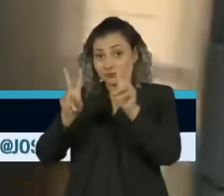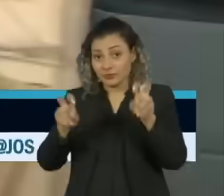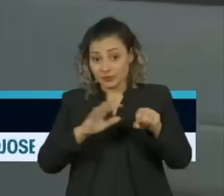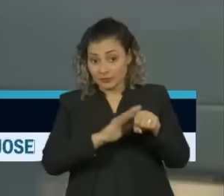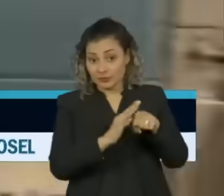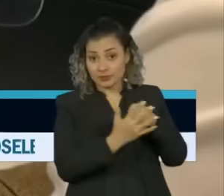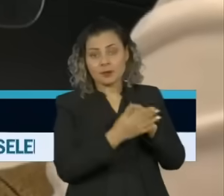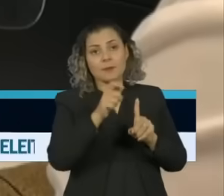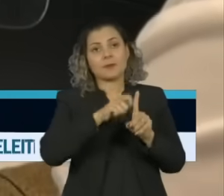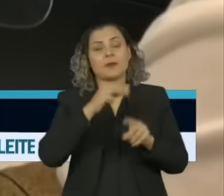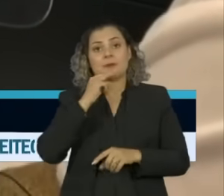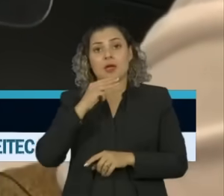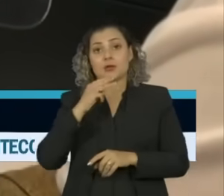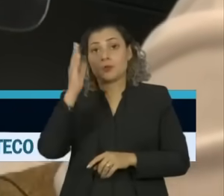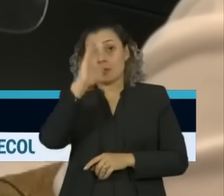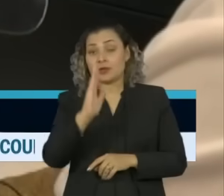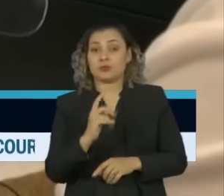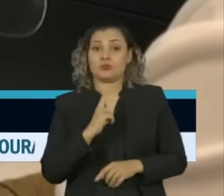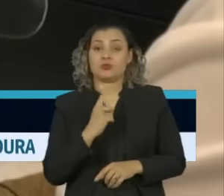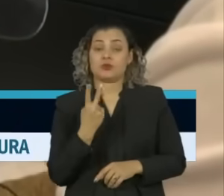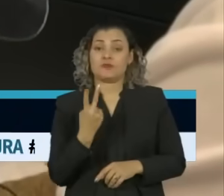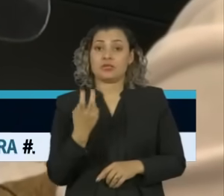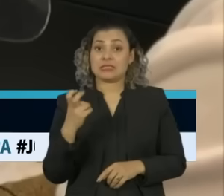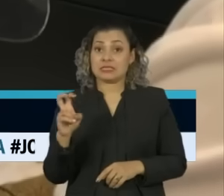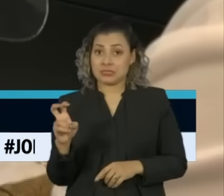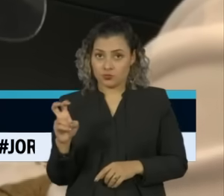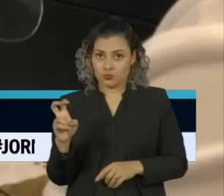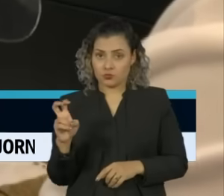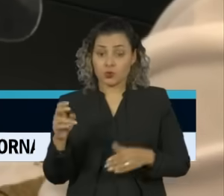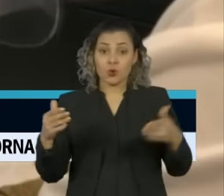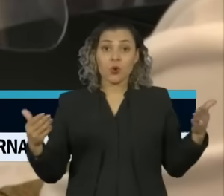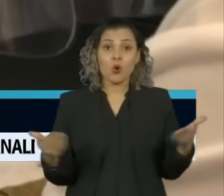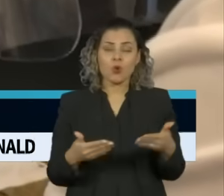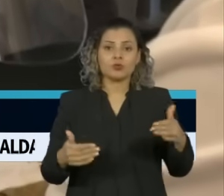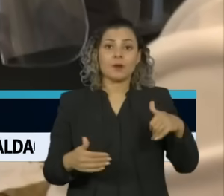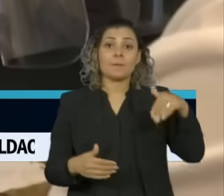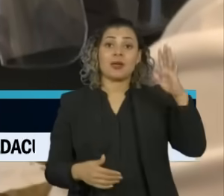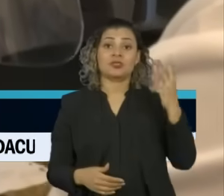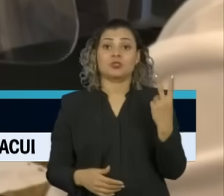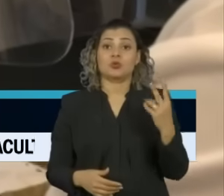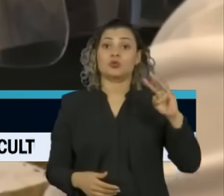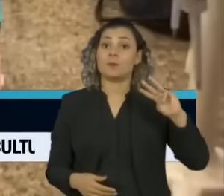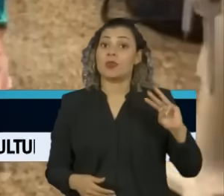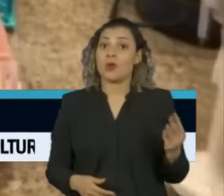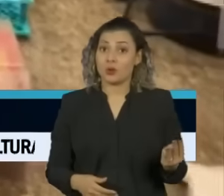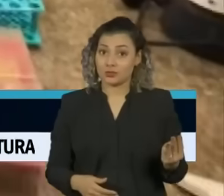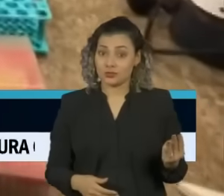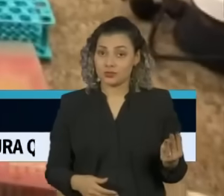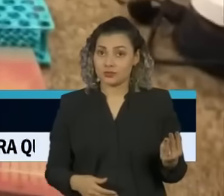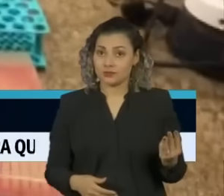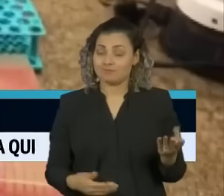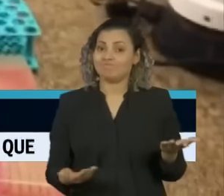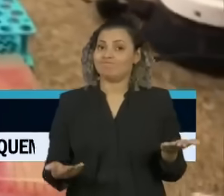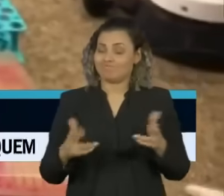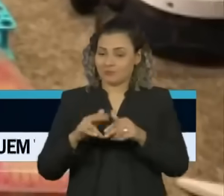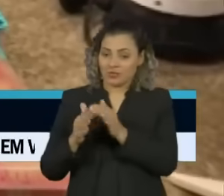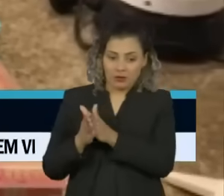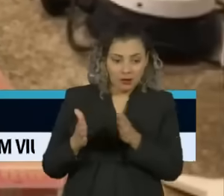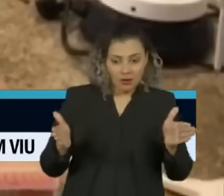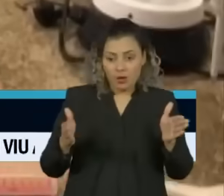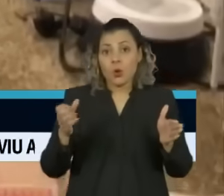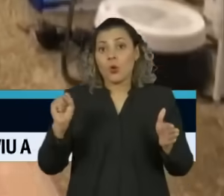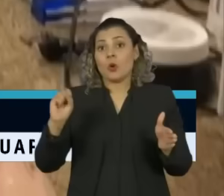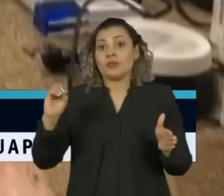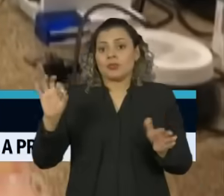no início de março, o Brasil tinha 25 casos. Hoje são mais de 2 milhões. Neste tempo, 80 projetos